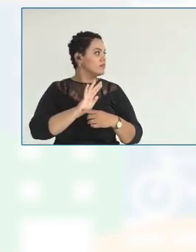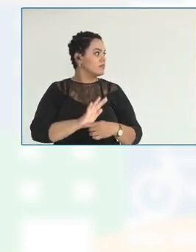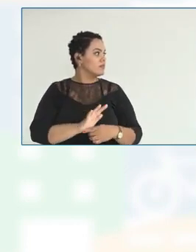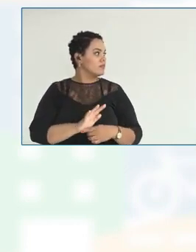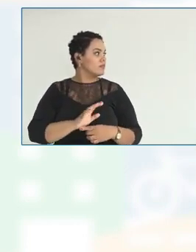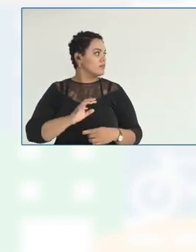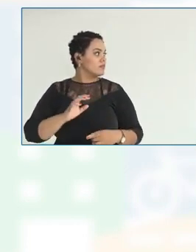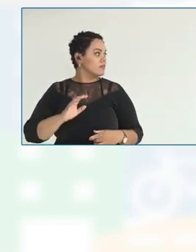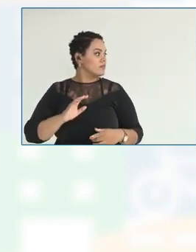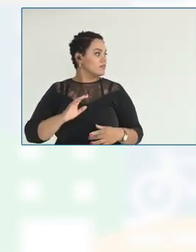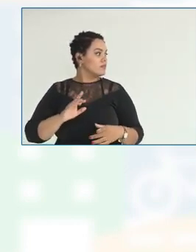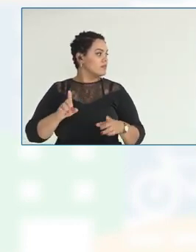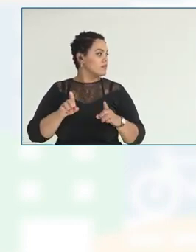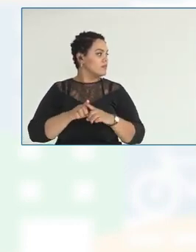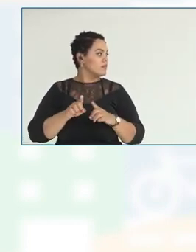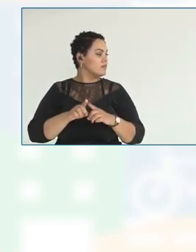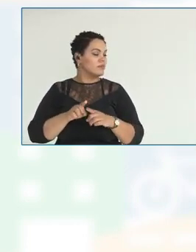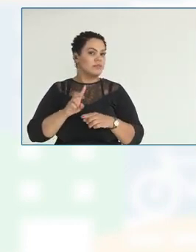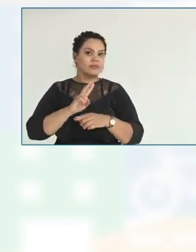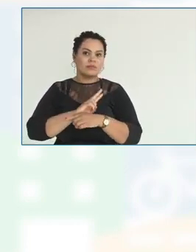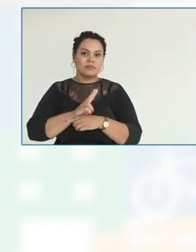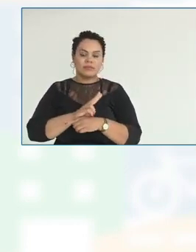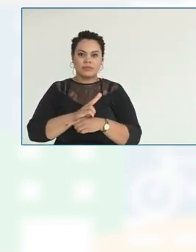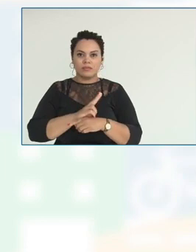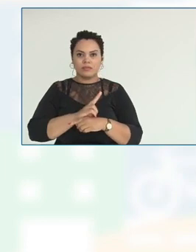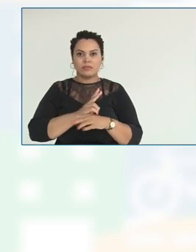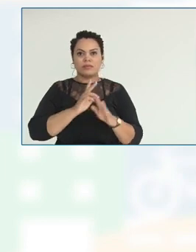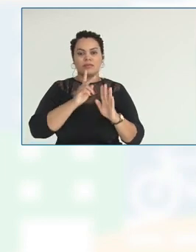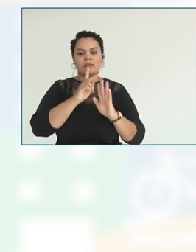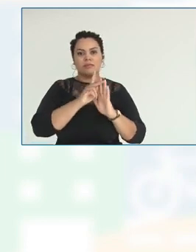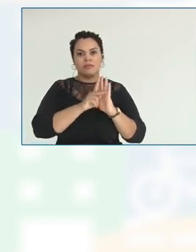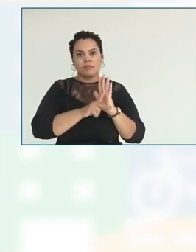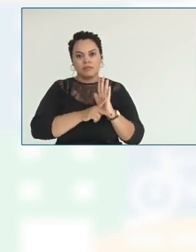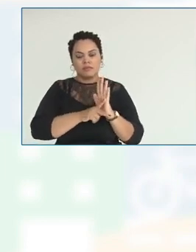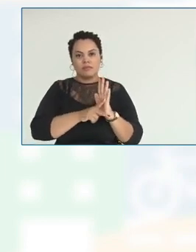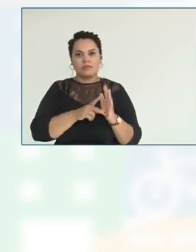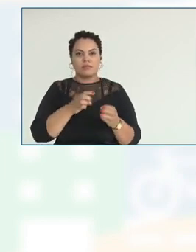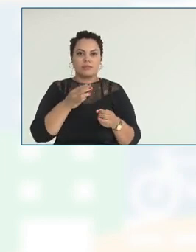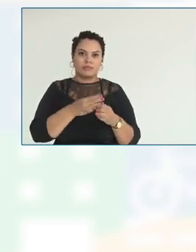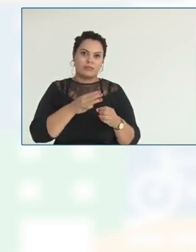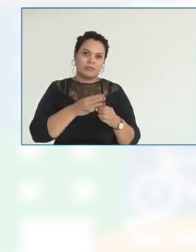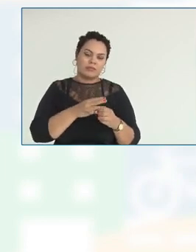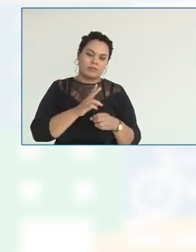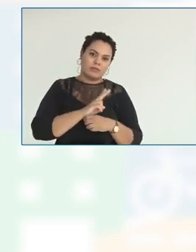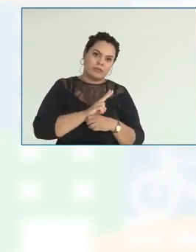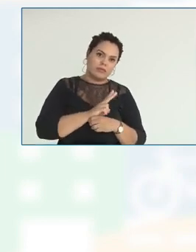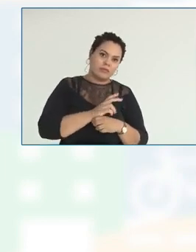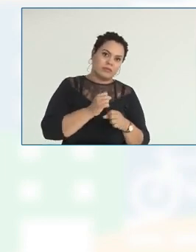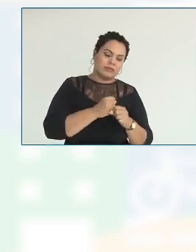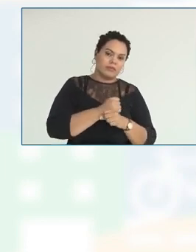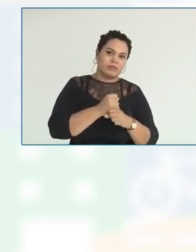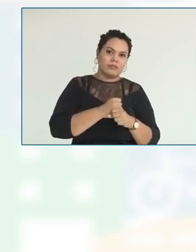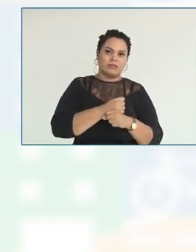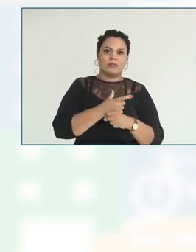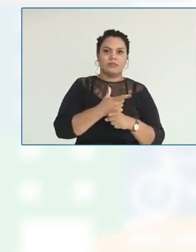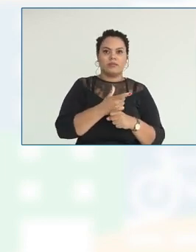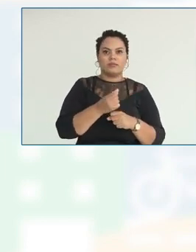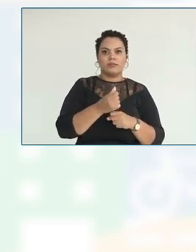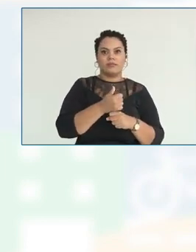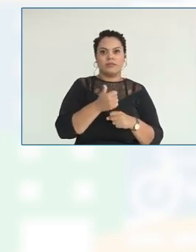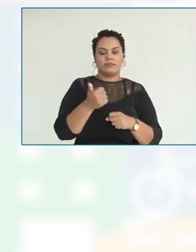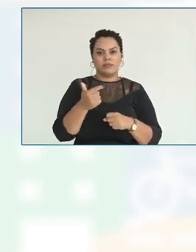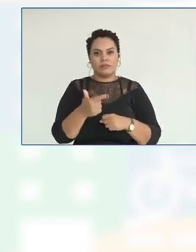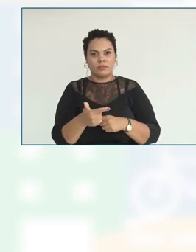Programa Municipal de Prevenção e Controle de Intoxicações, em 2012, publicou o Manual de Vigilância